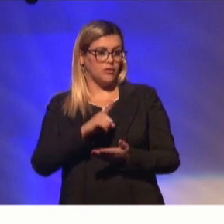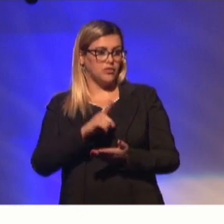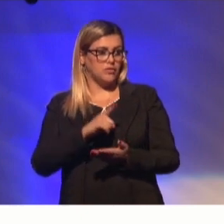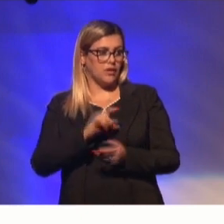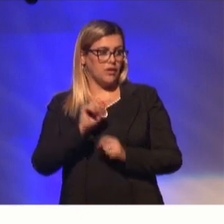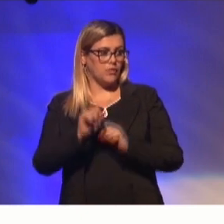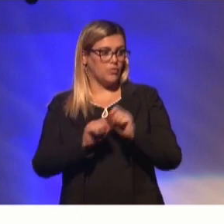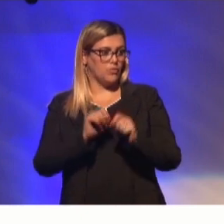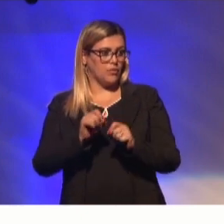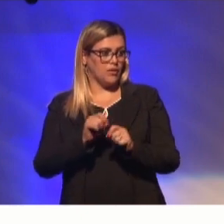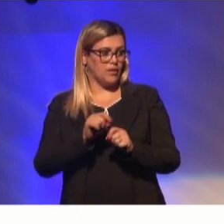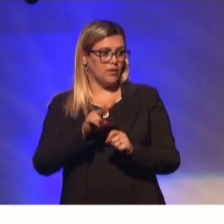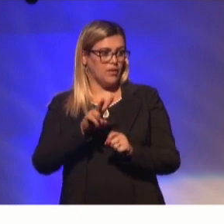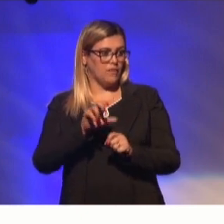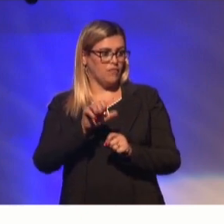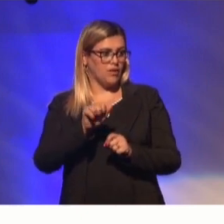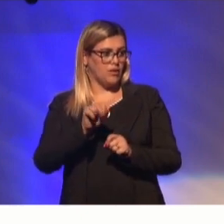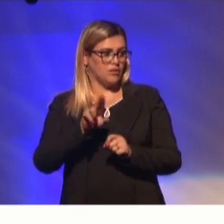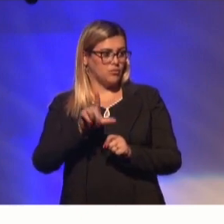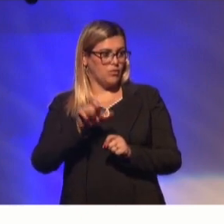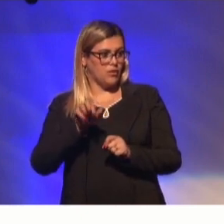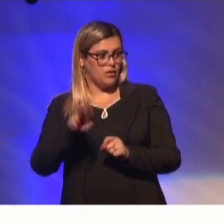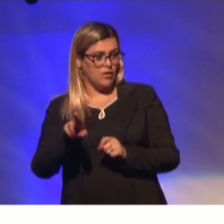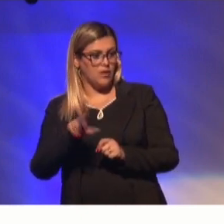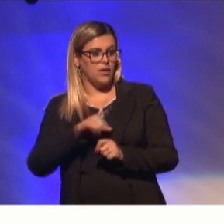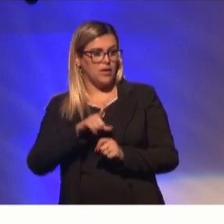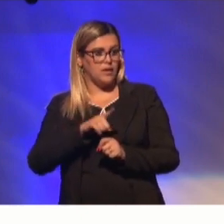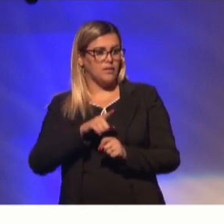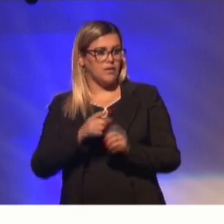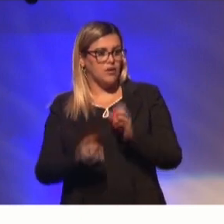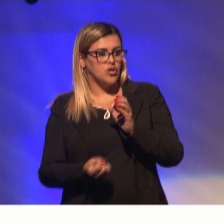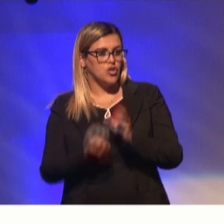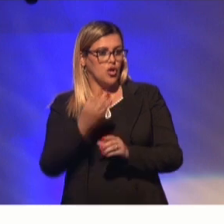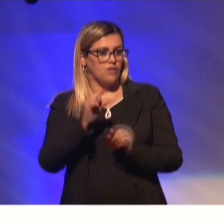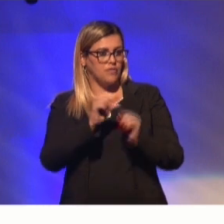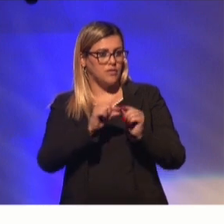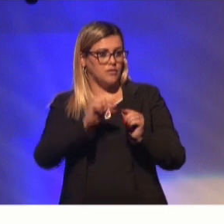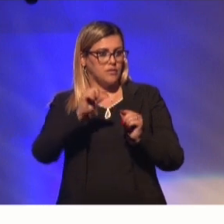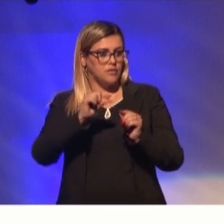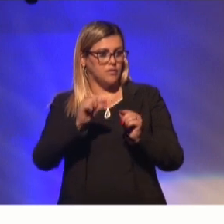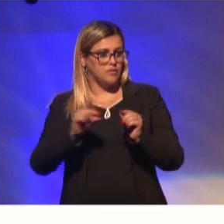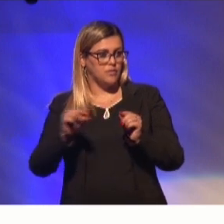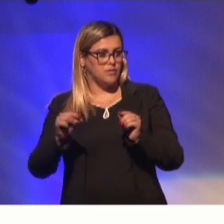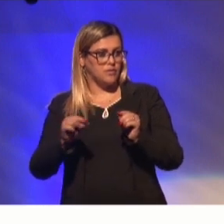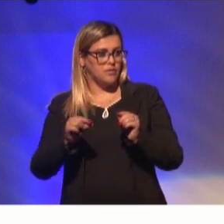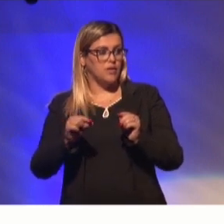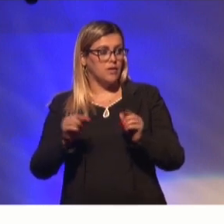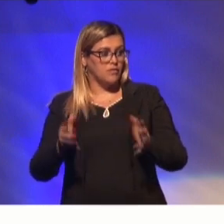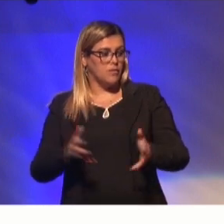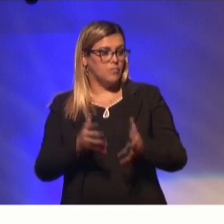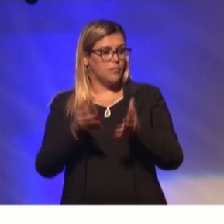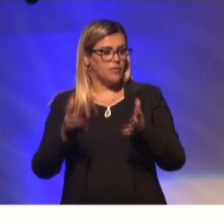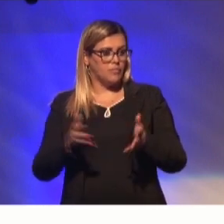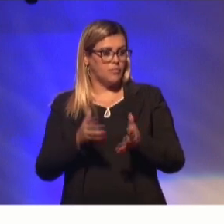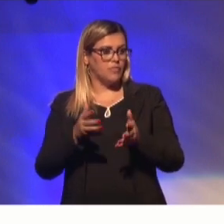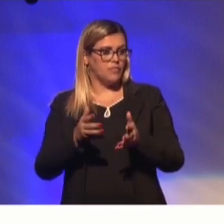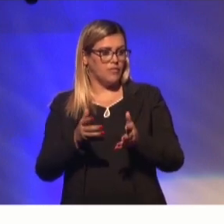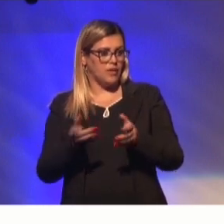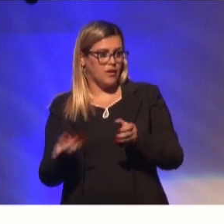como eu falei, a neoangiogênese, onde você vai haver formação de novos vasos, você vai promover